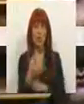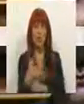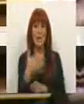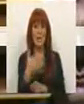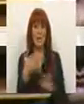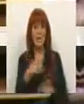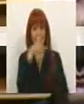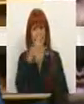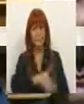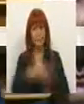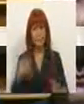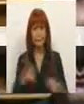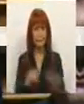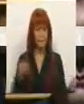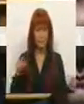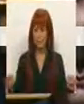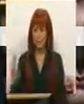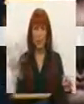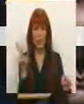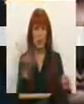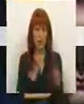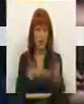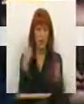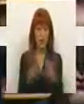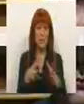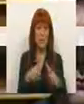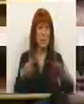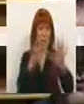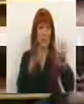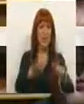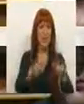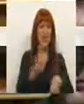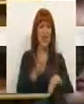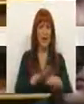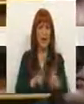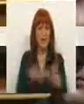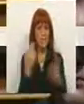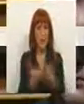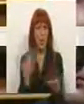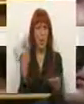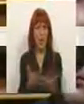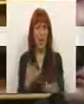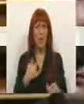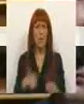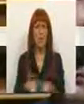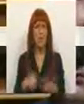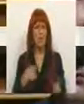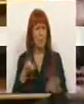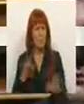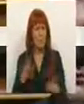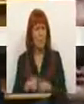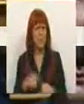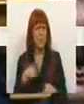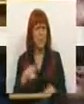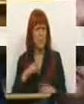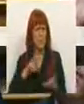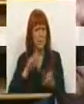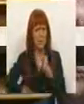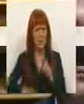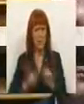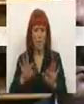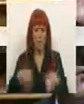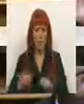que infelizmente, em ambos os casos, foram chumbadas pela maioria parlamentar de esquerda. Mas nós não esmorecemos, não esmorecemos, e no final